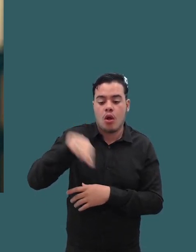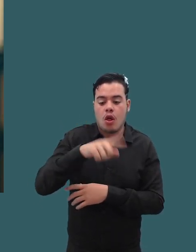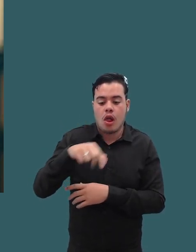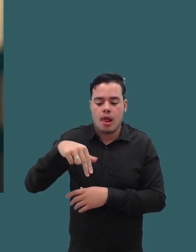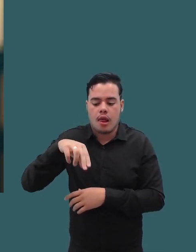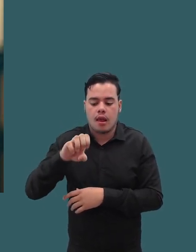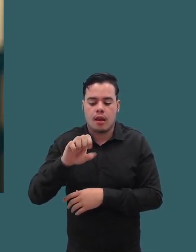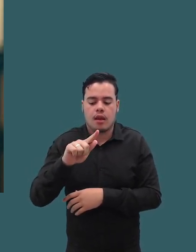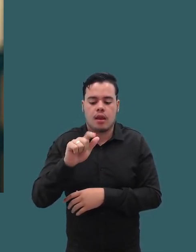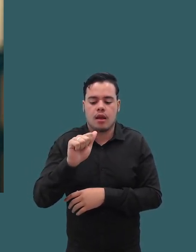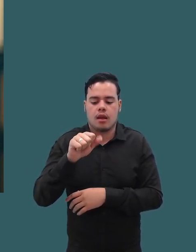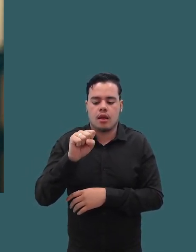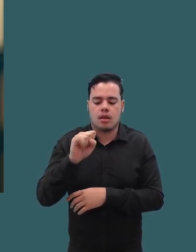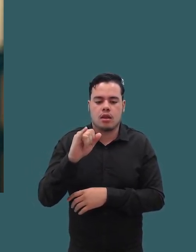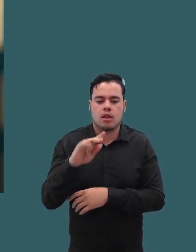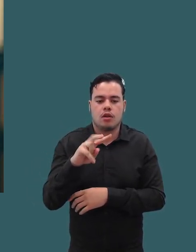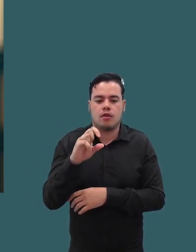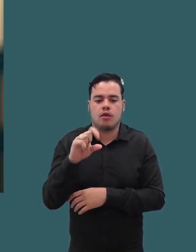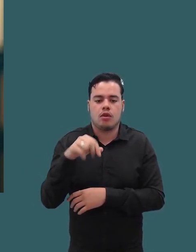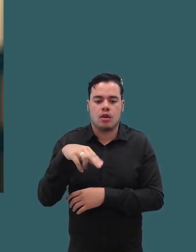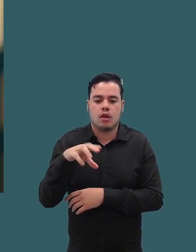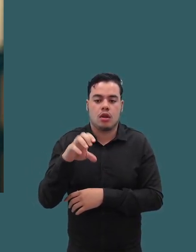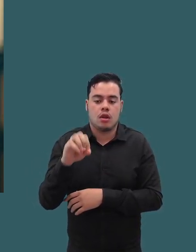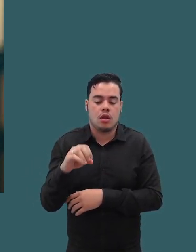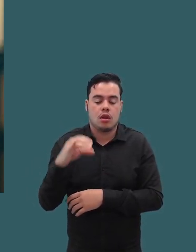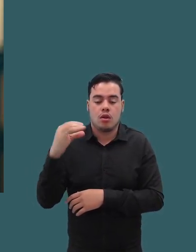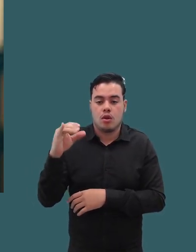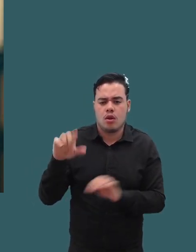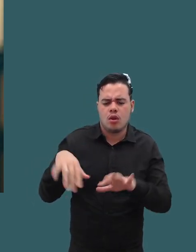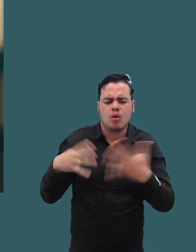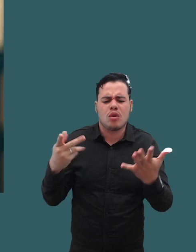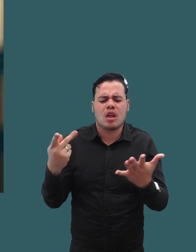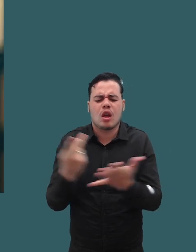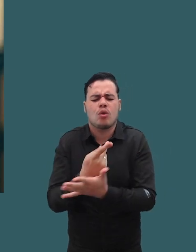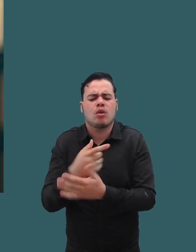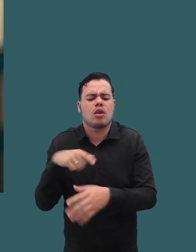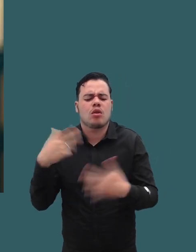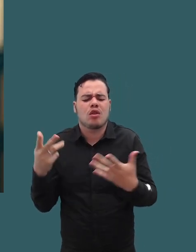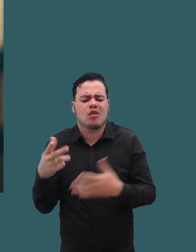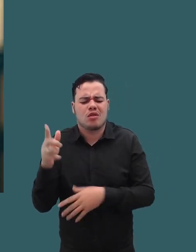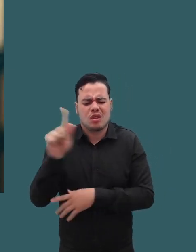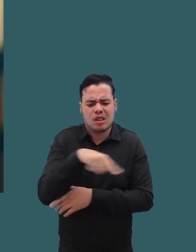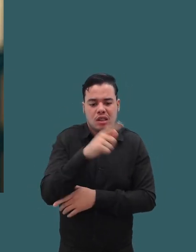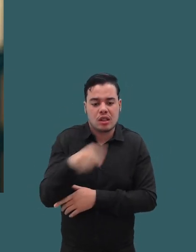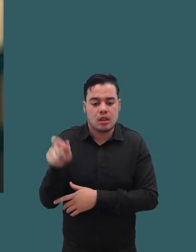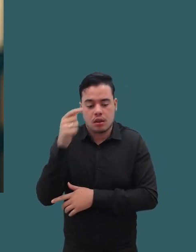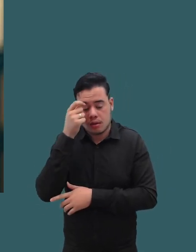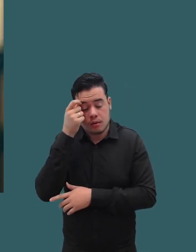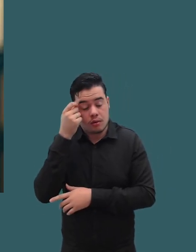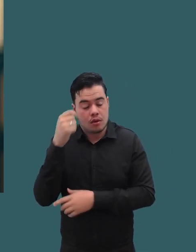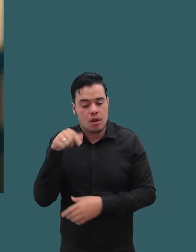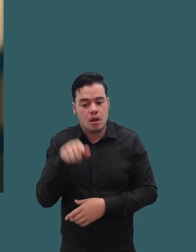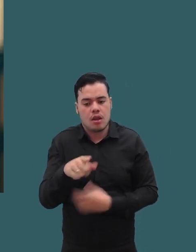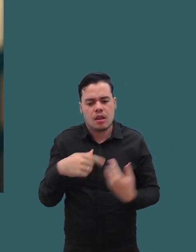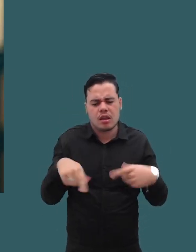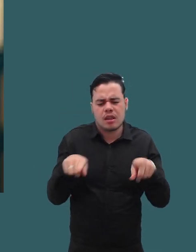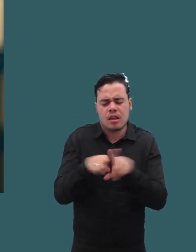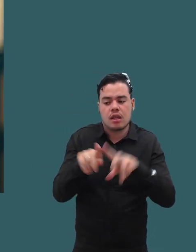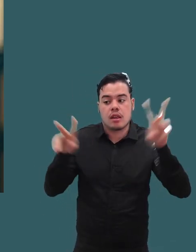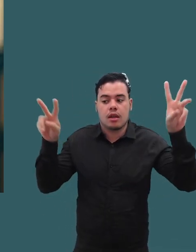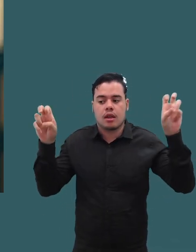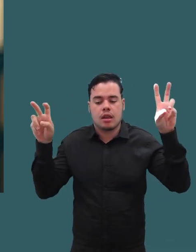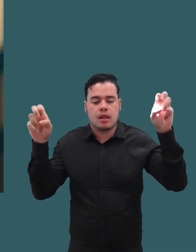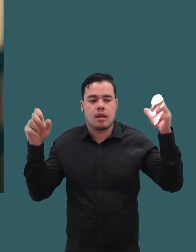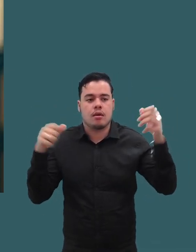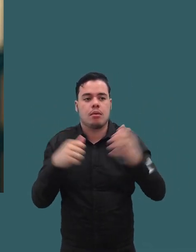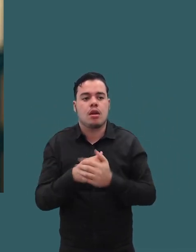o negacionismo científico e suas consequências. Vamos citar ainda o grupo de pesquisa Jornalismo Ambiental